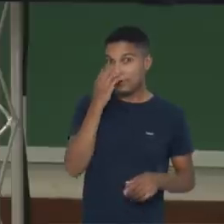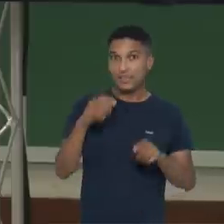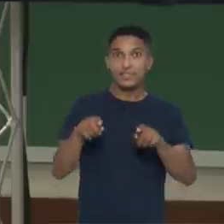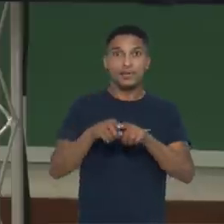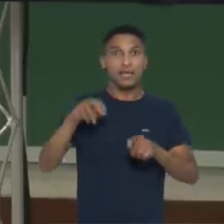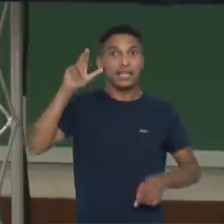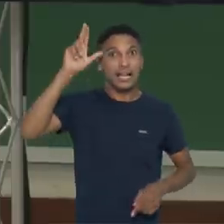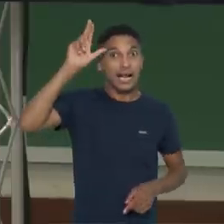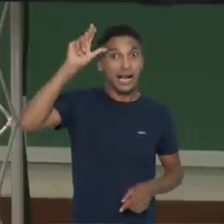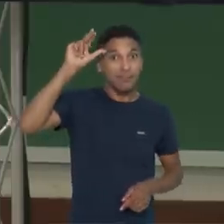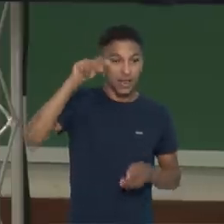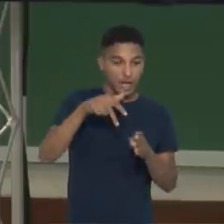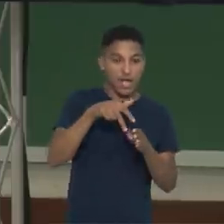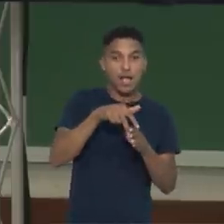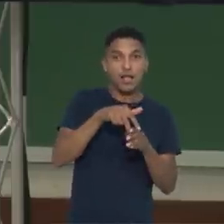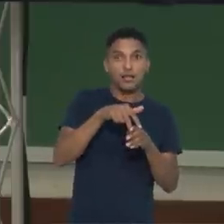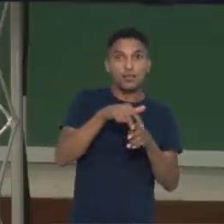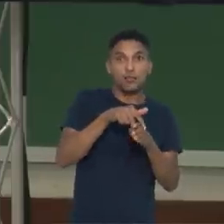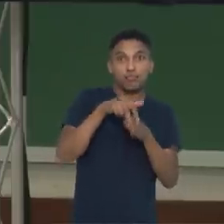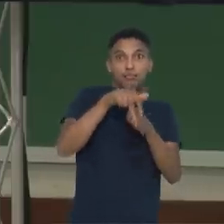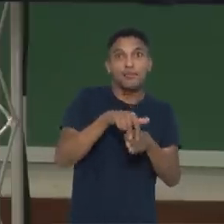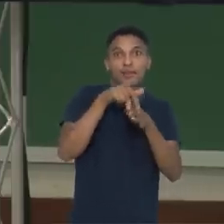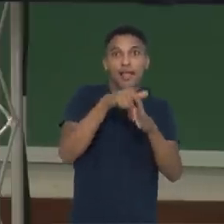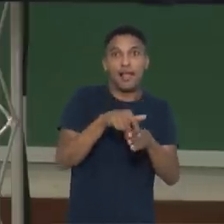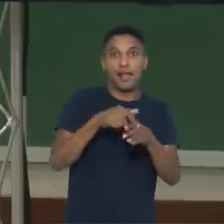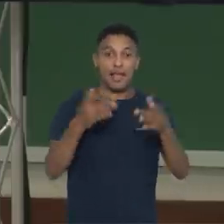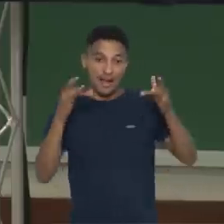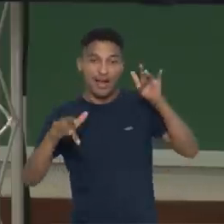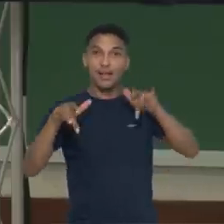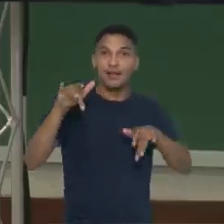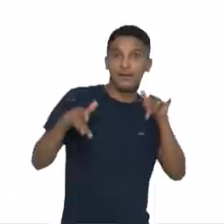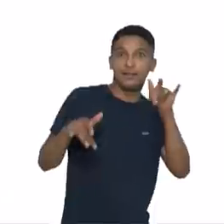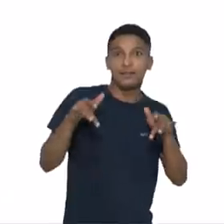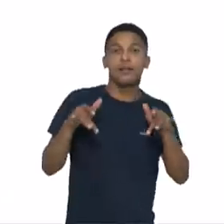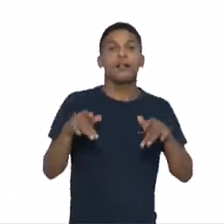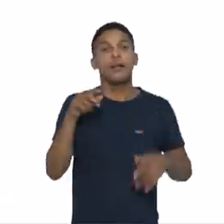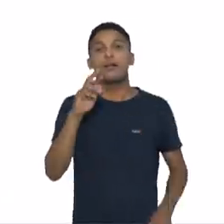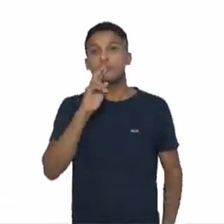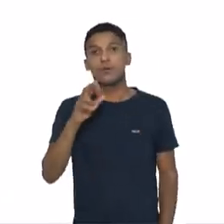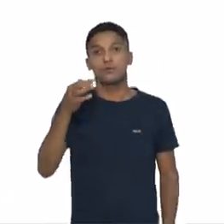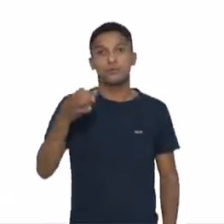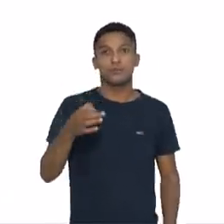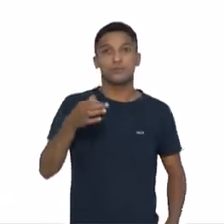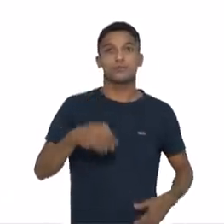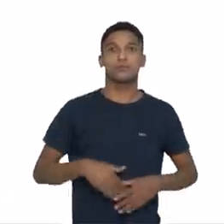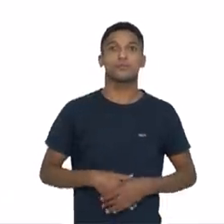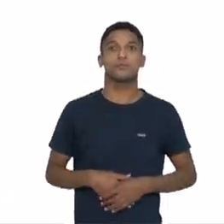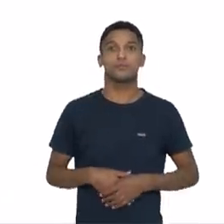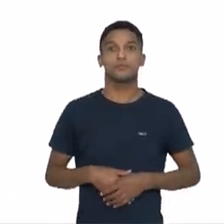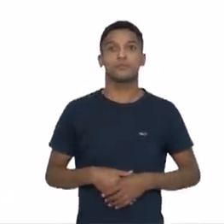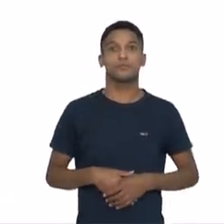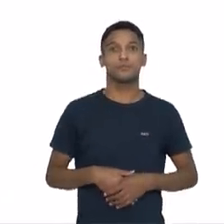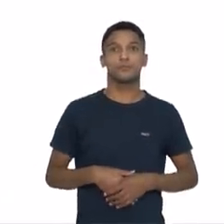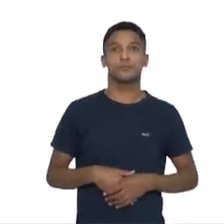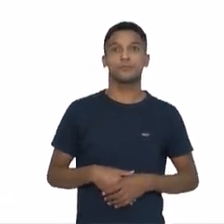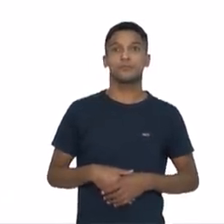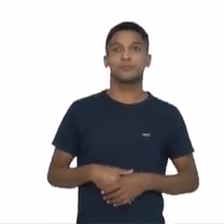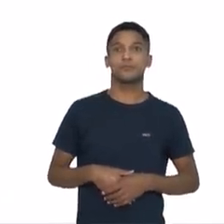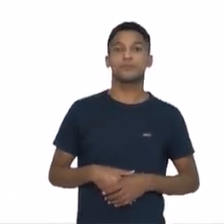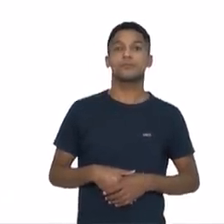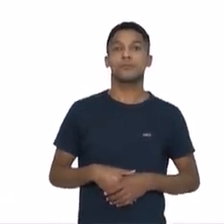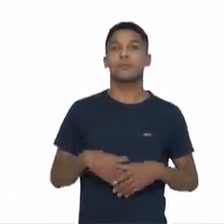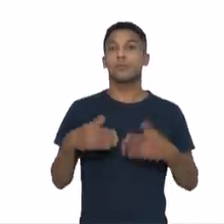né? Então, esta é a opção correta. Qual é o circo aqui de Curitiba que tem